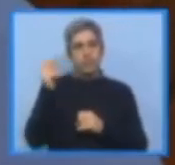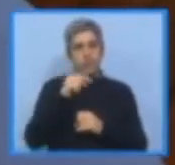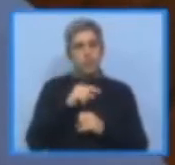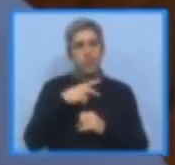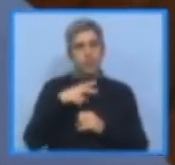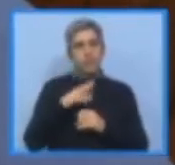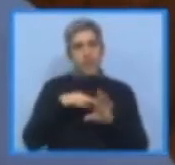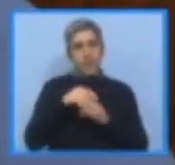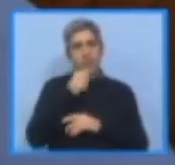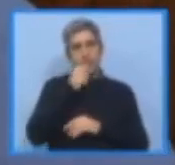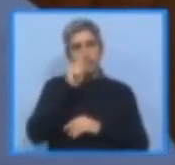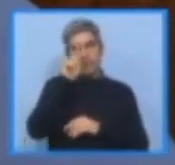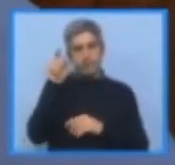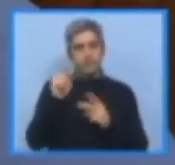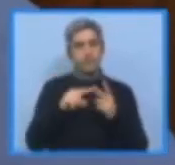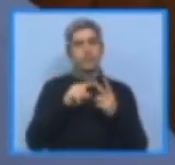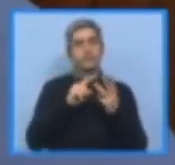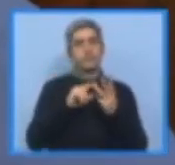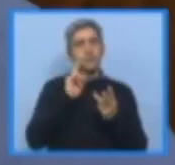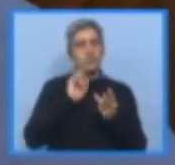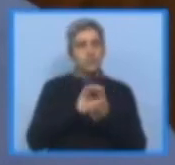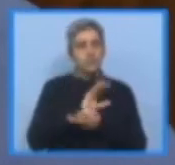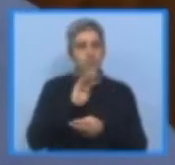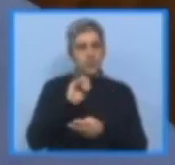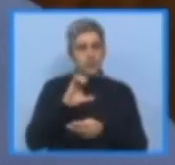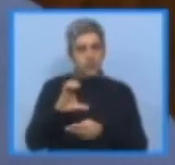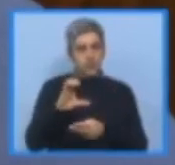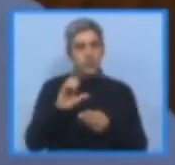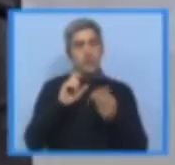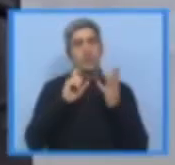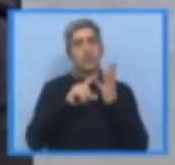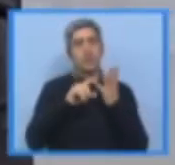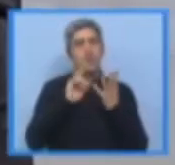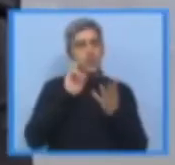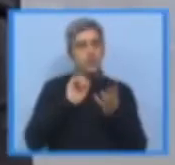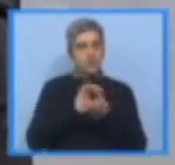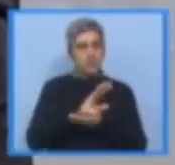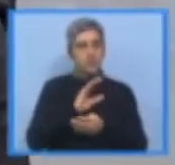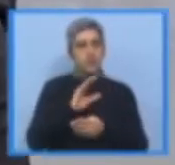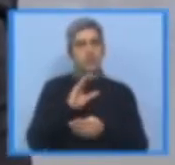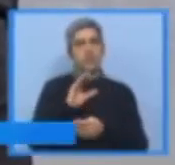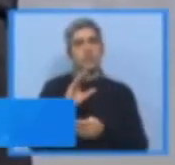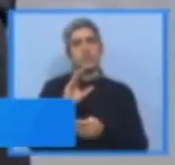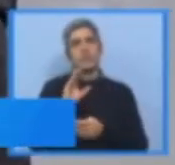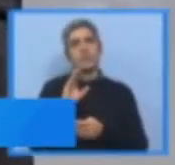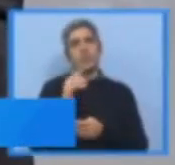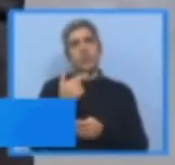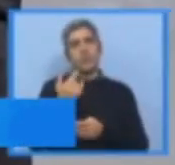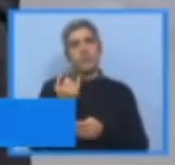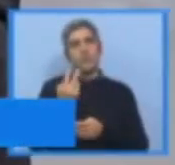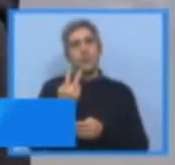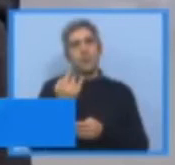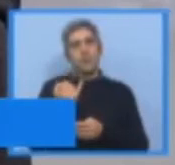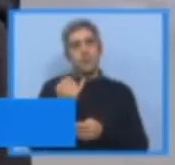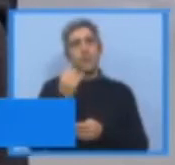acontecimentos portugueses, uma jornalista da SIC, um jornalista da TVI, e vamos ver como é que, em direto, na primeira